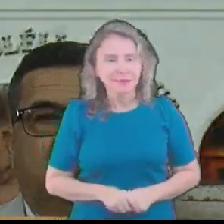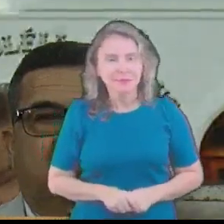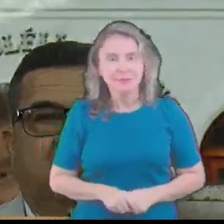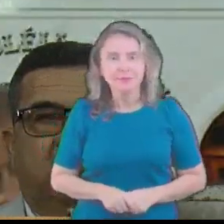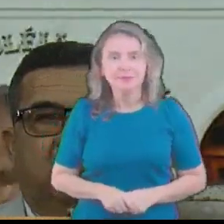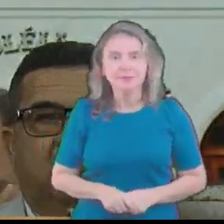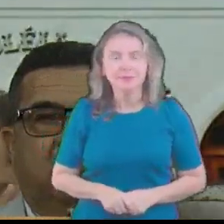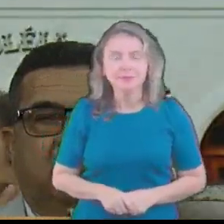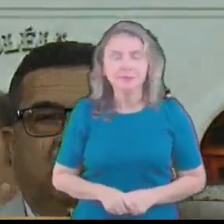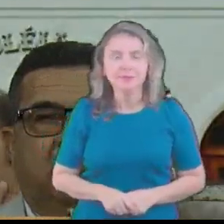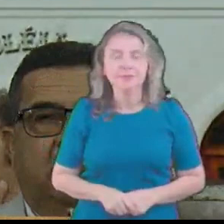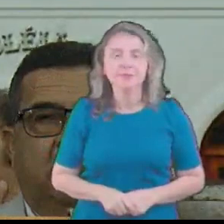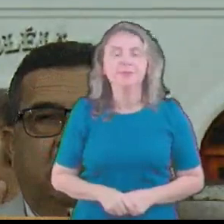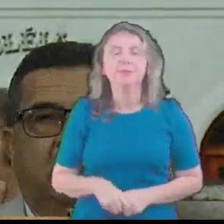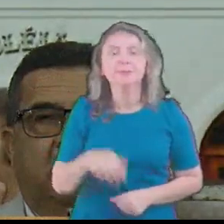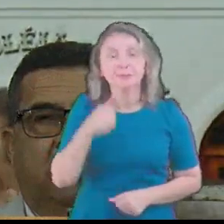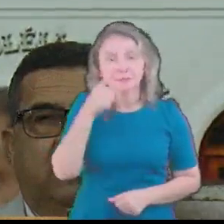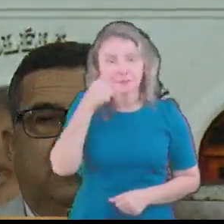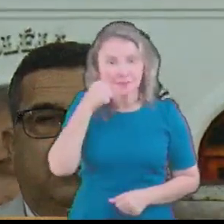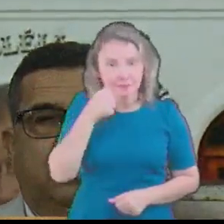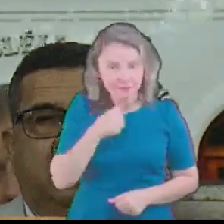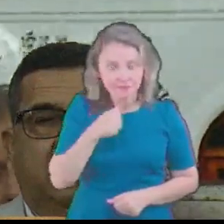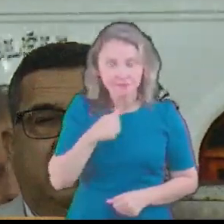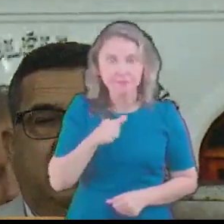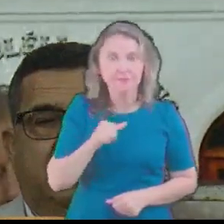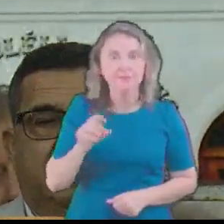Essa mulher vai fazer uma coisa